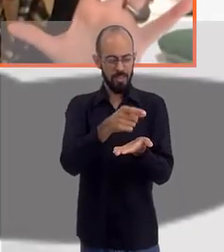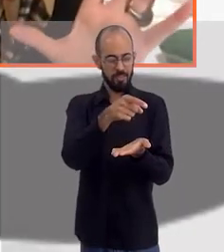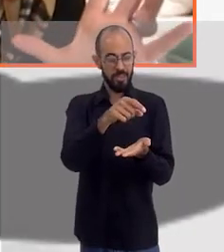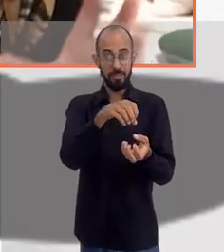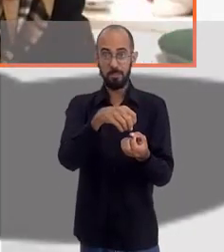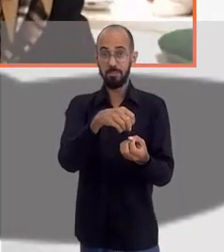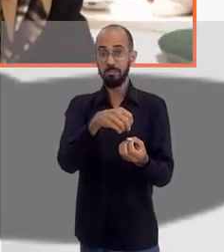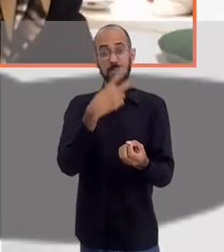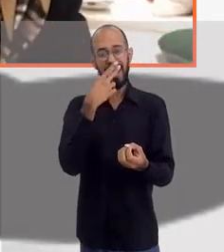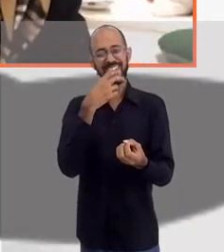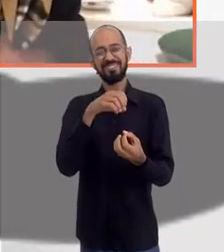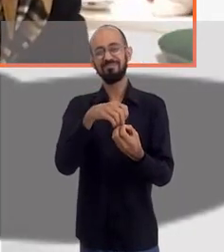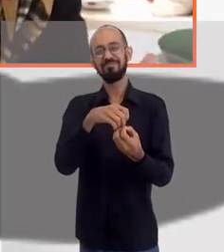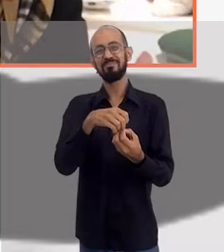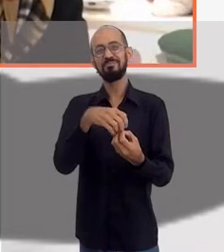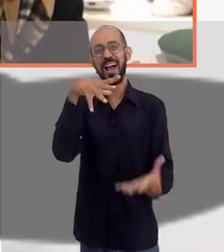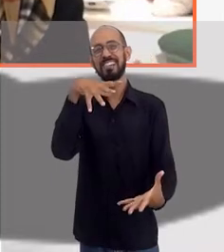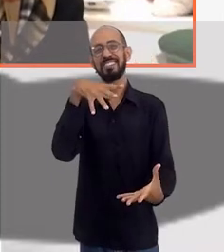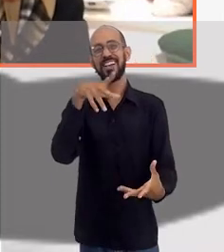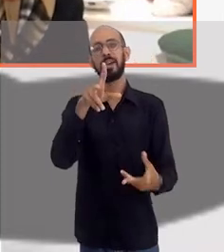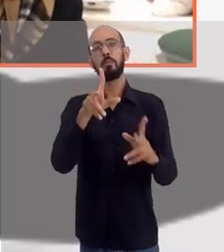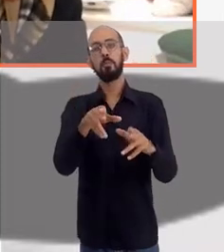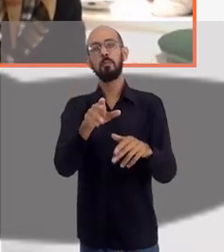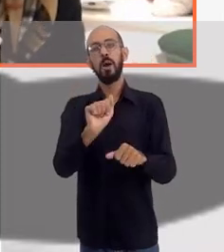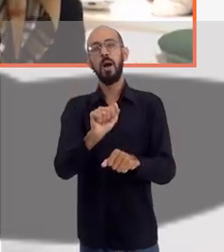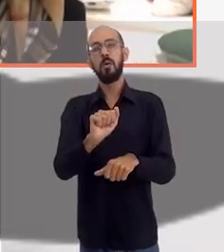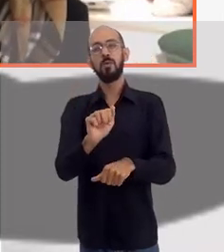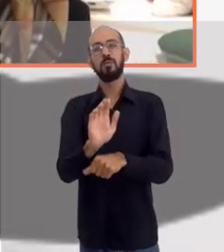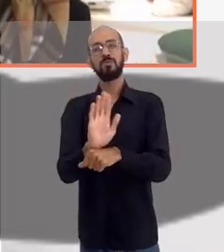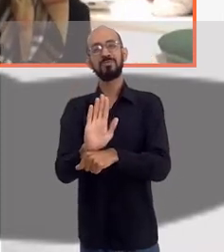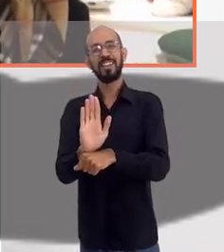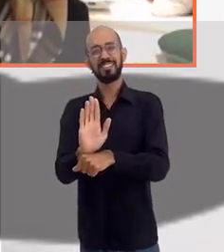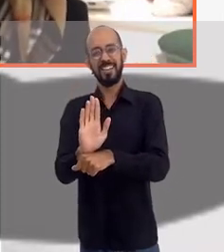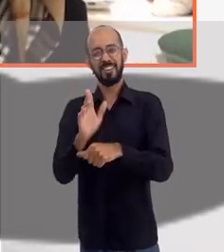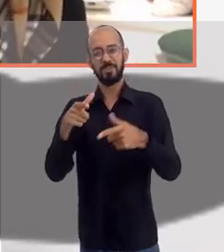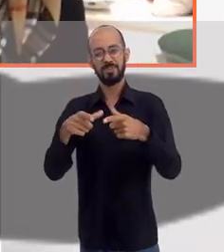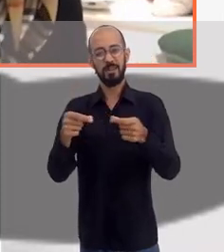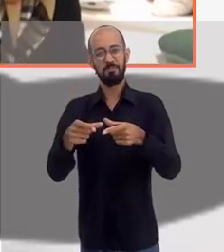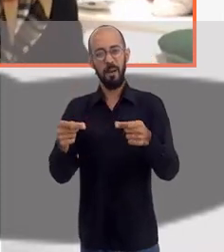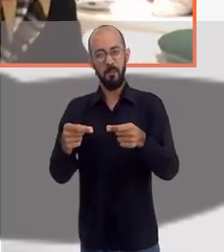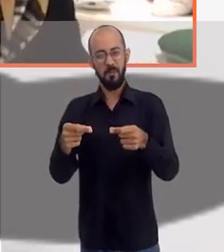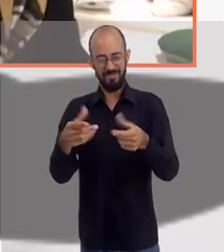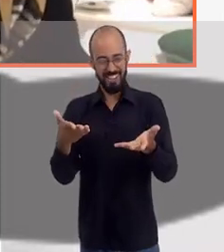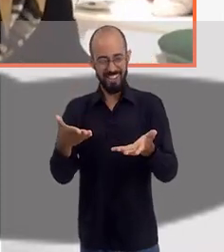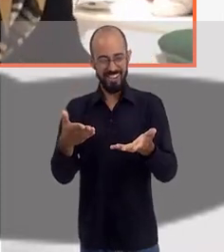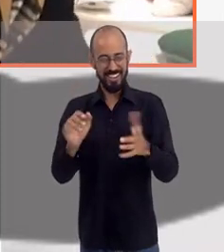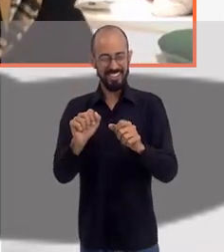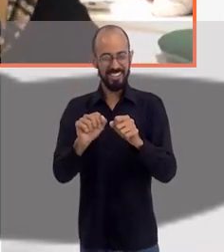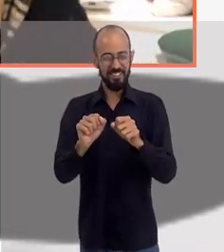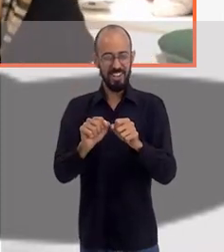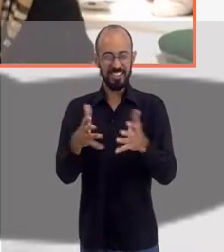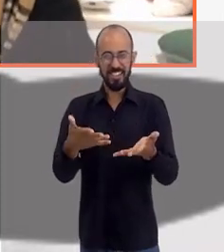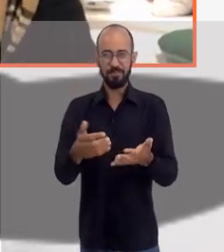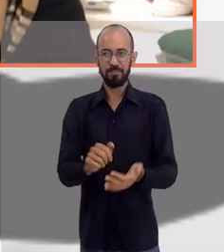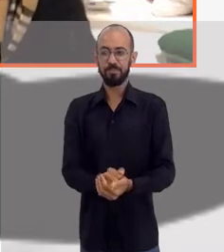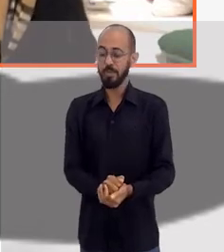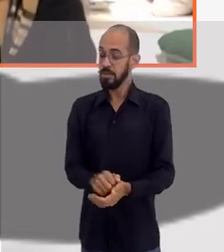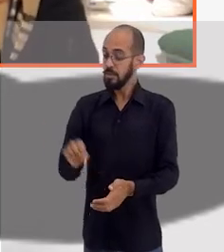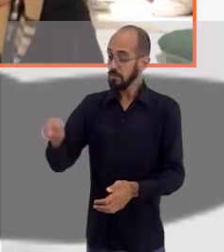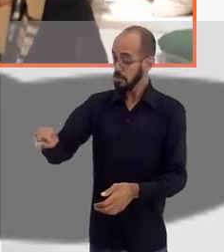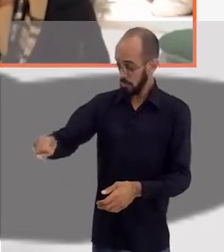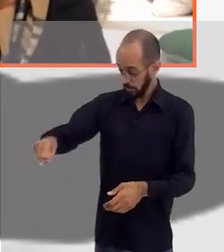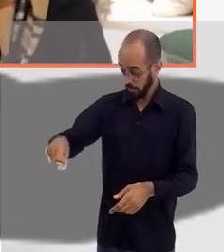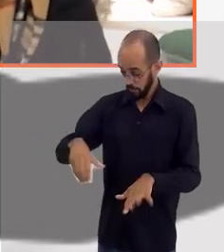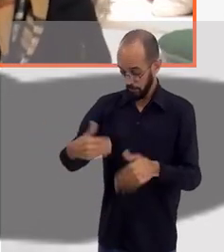mais intensamente como se fosse uma e se chama vai se fala mandar sim é essa